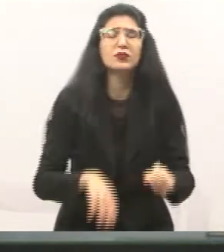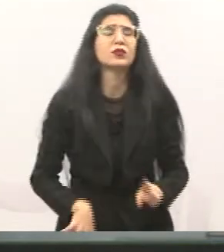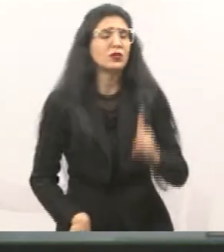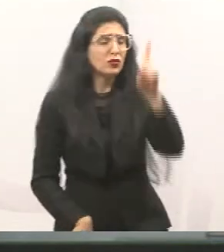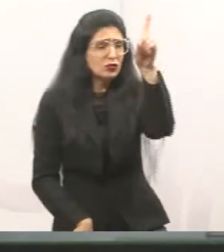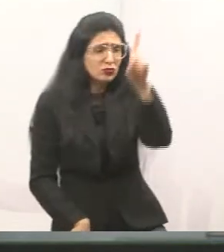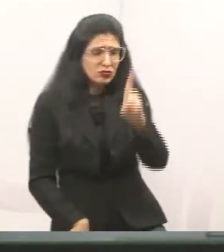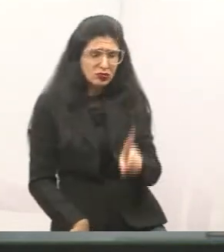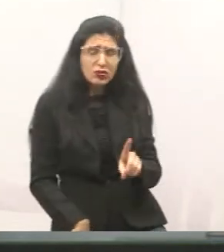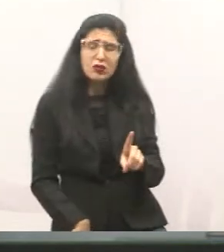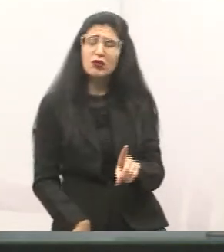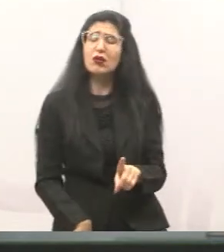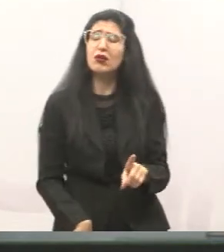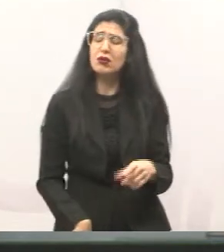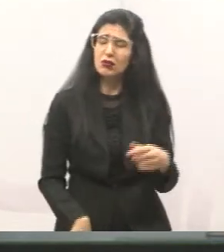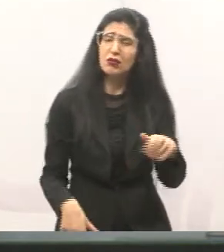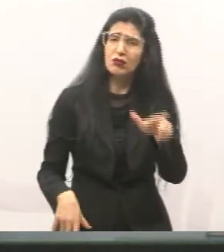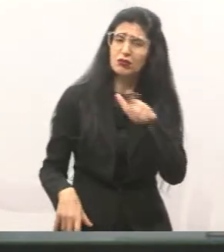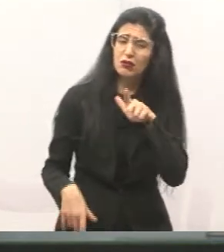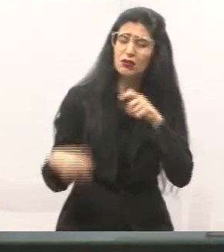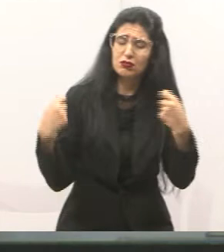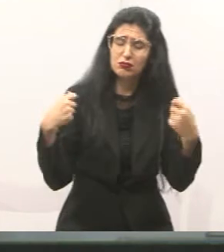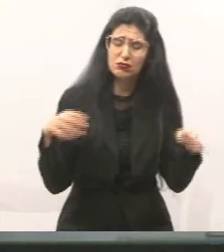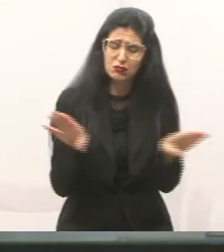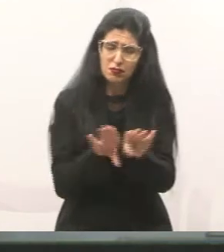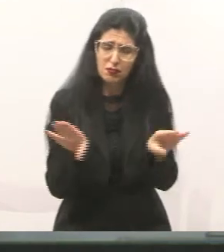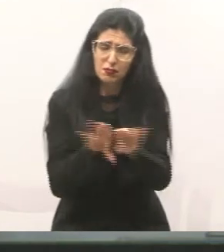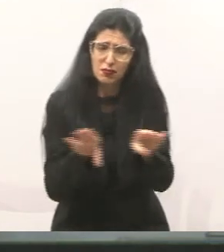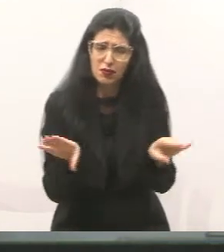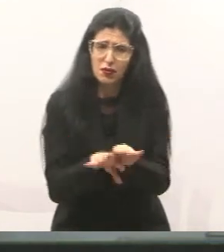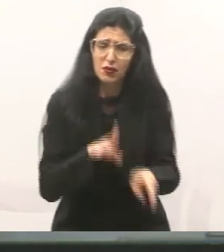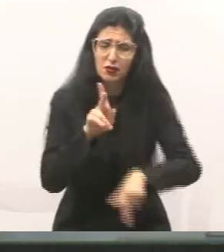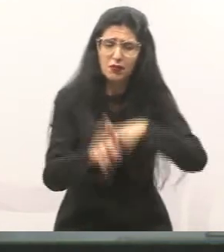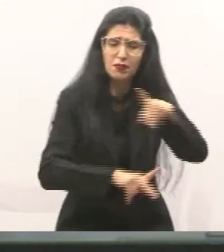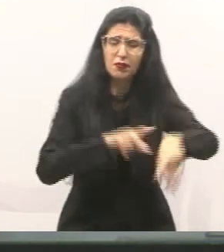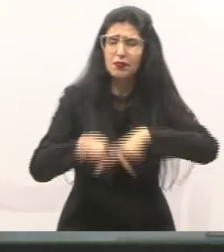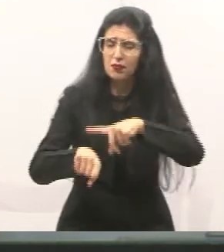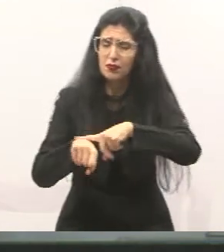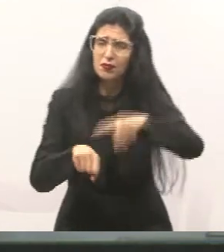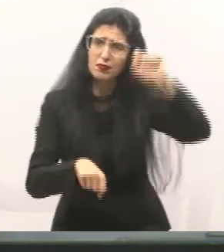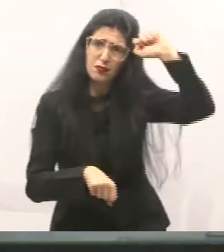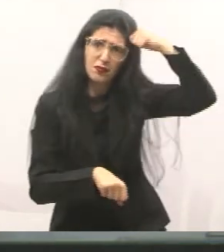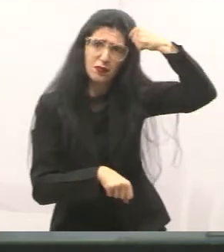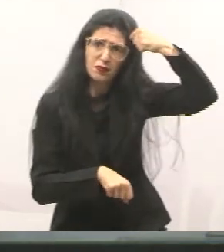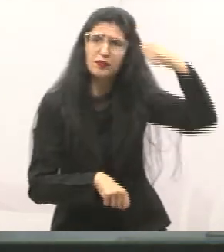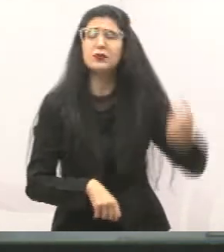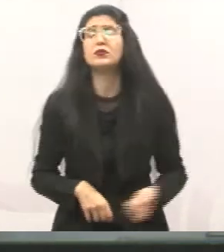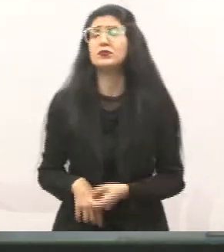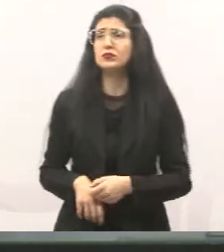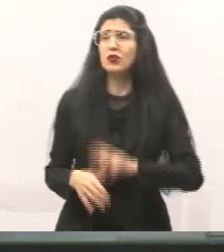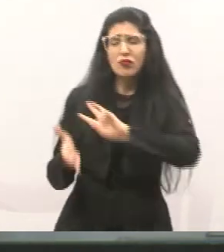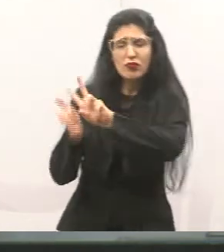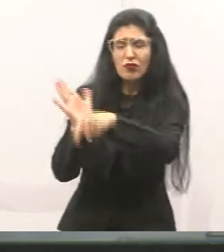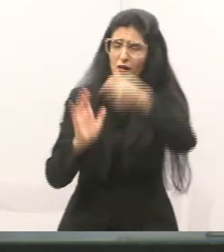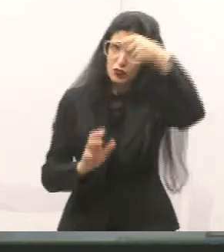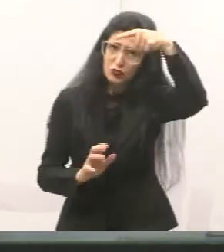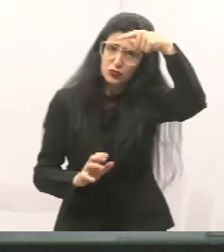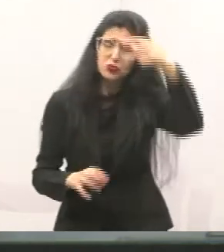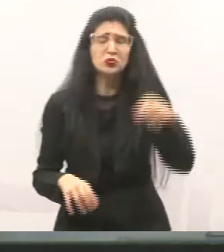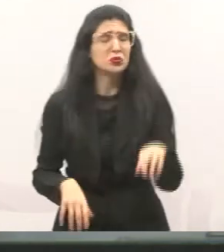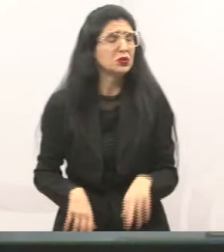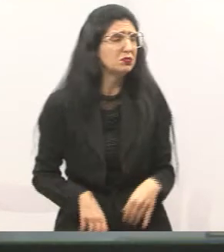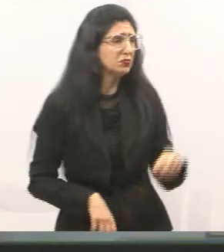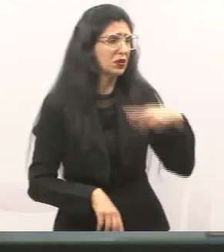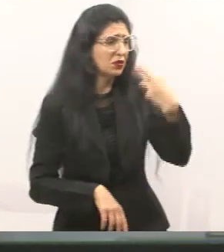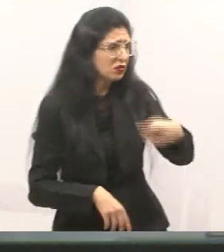garantias individuais e coletivas da população negra em suas manifestações culturais, na